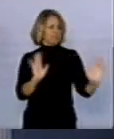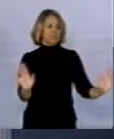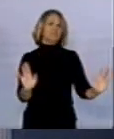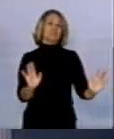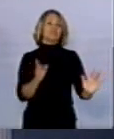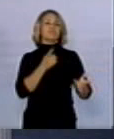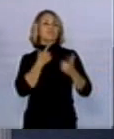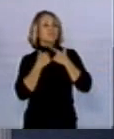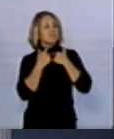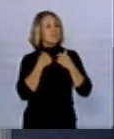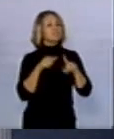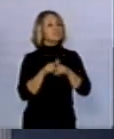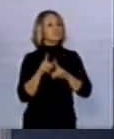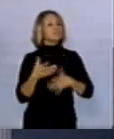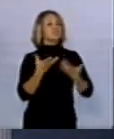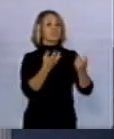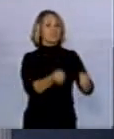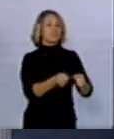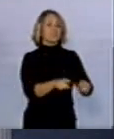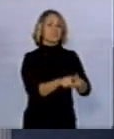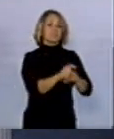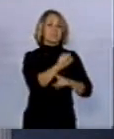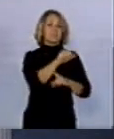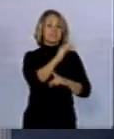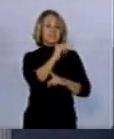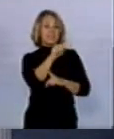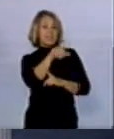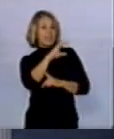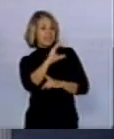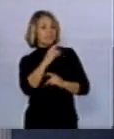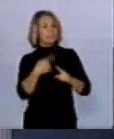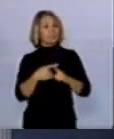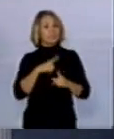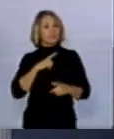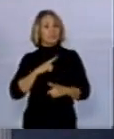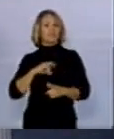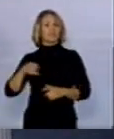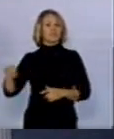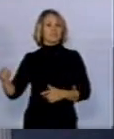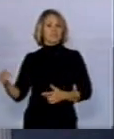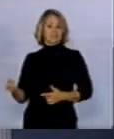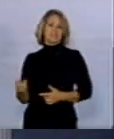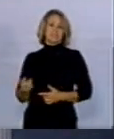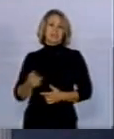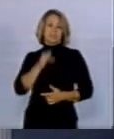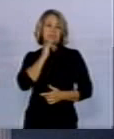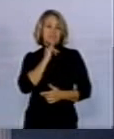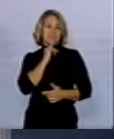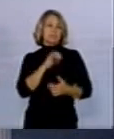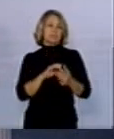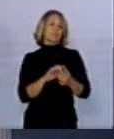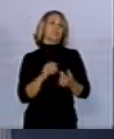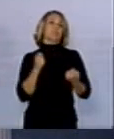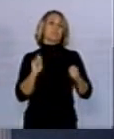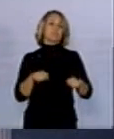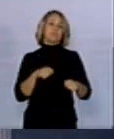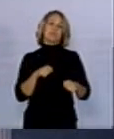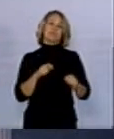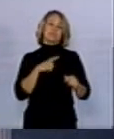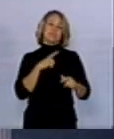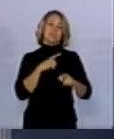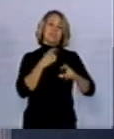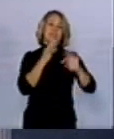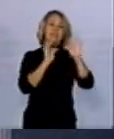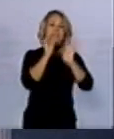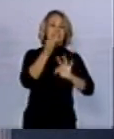interesse em aderir ao SEAC, porque isso traz outras vantagens para elas, como, por exemplo, a possibilidade de explorar tecnologia por meio confinado, como